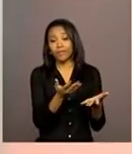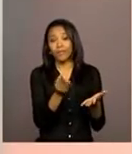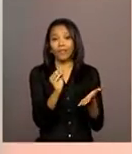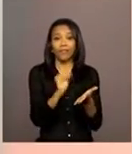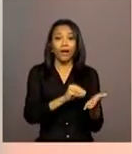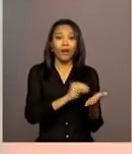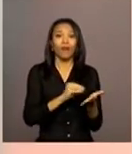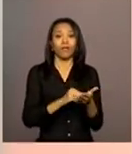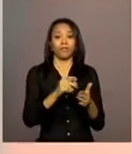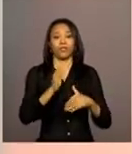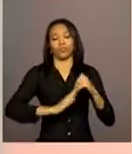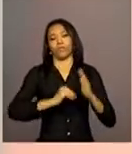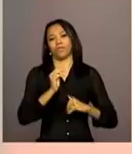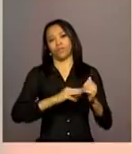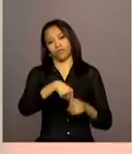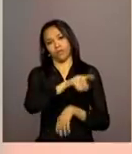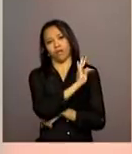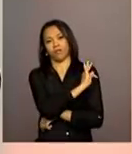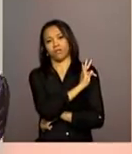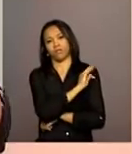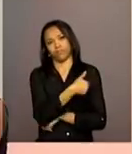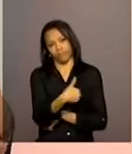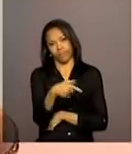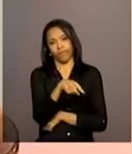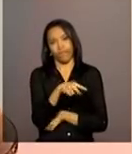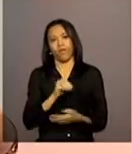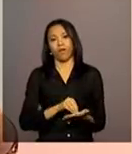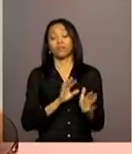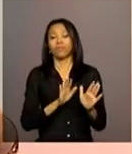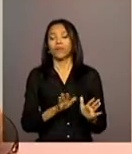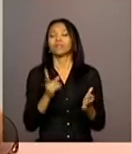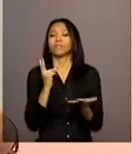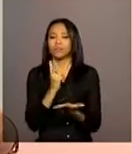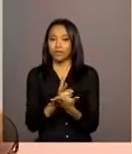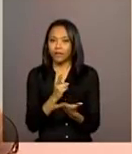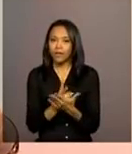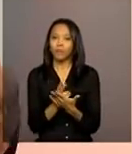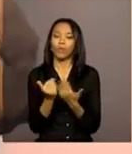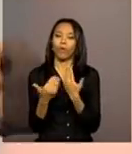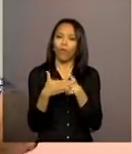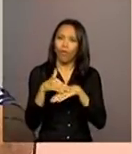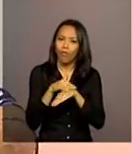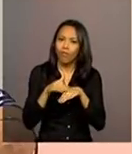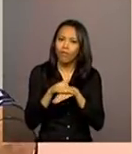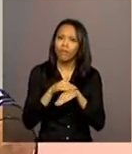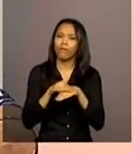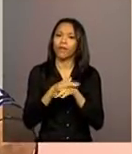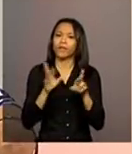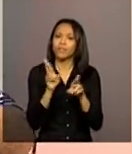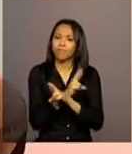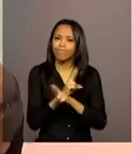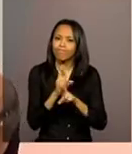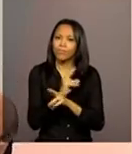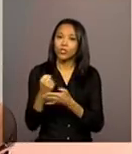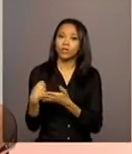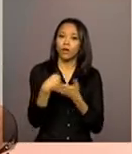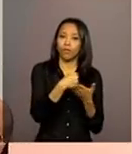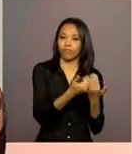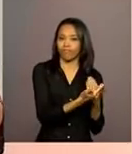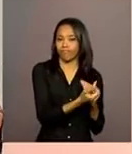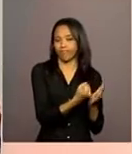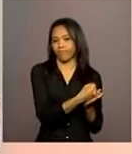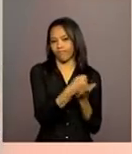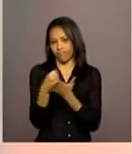responder ampliação de suas equipes Mas tem sido um diálogo eh construtivo uhum né Essa